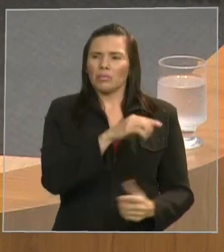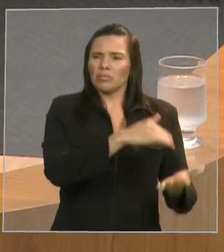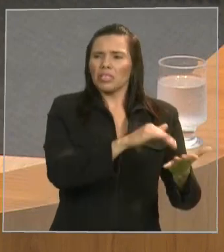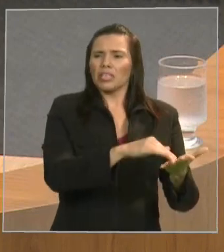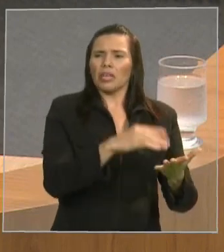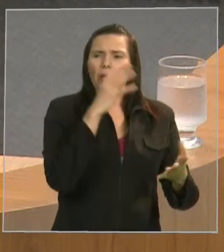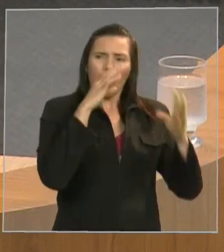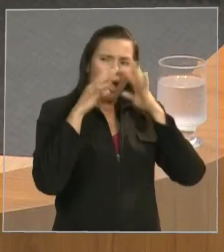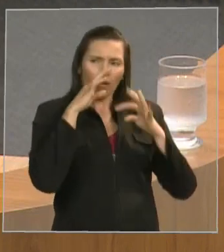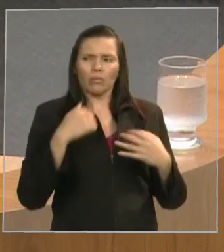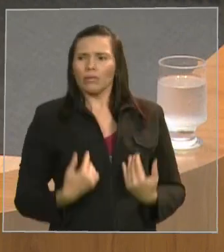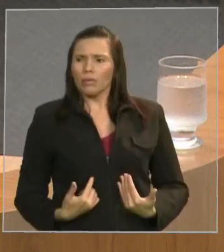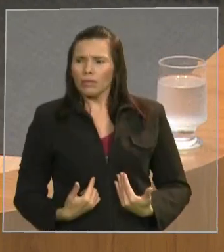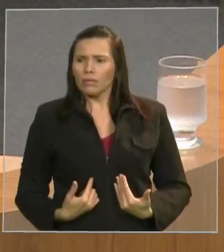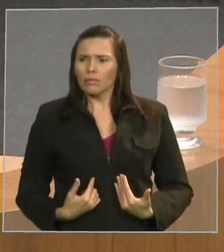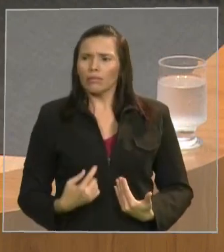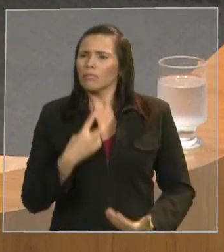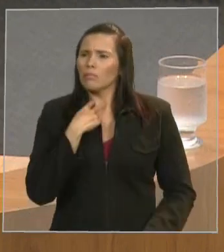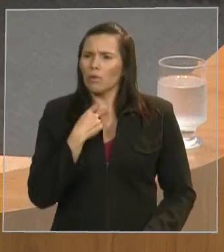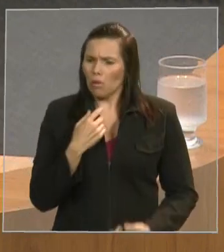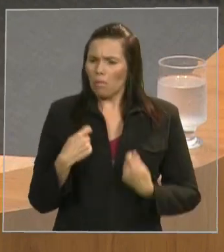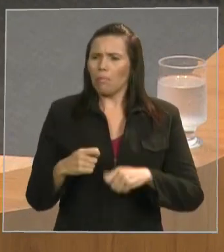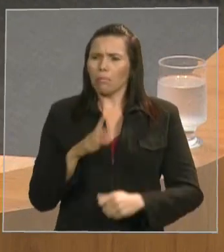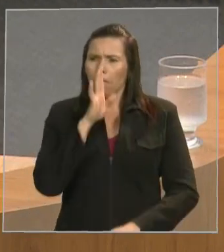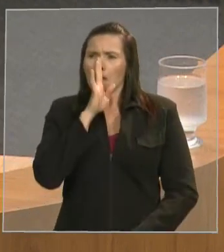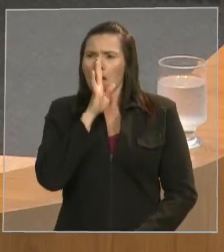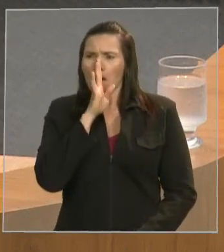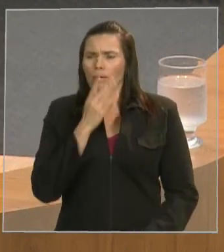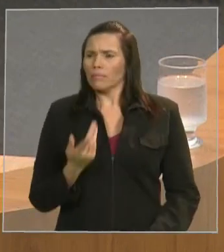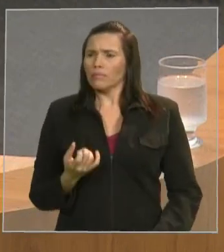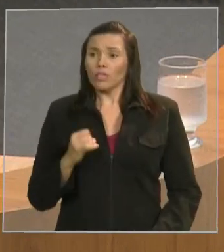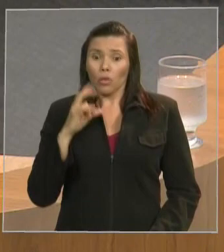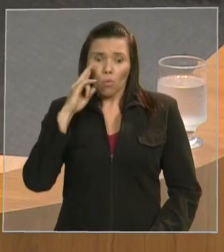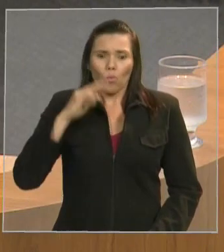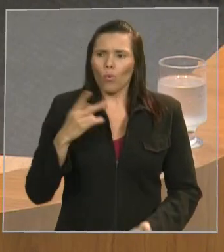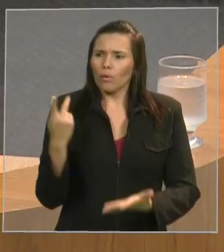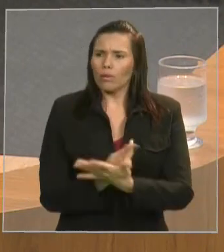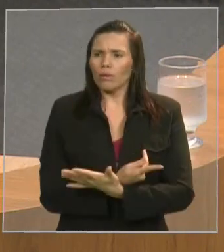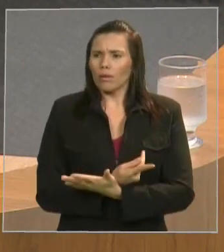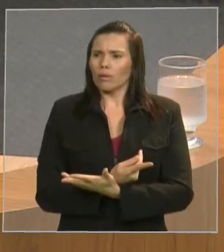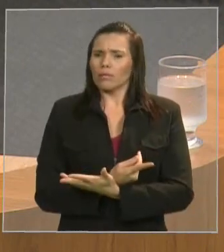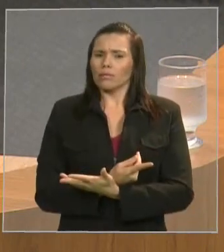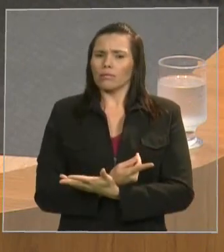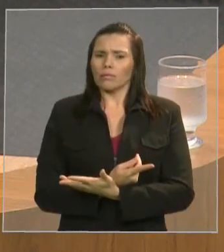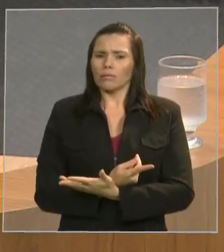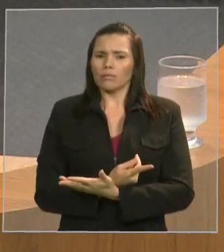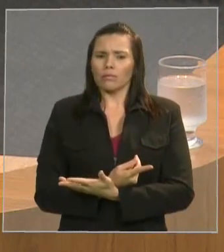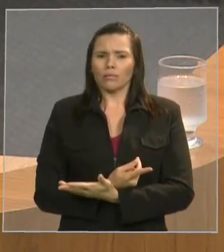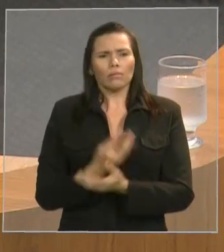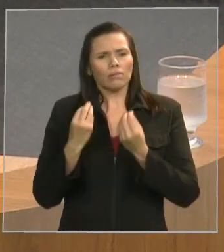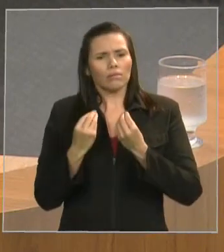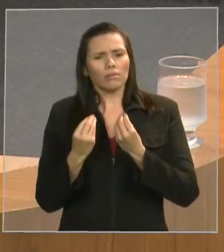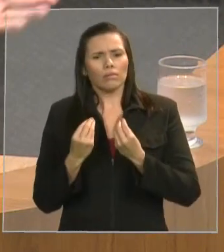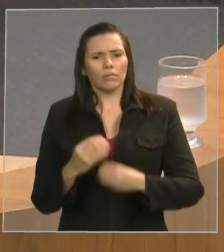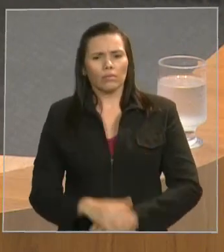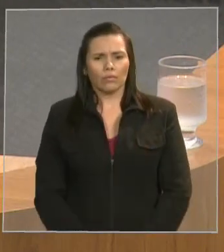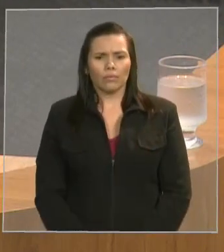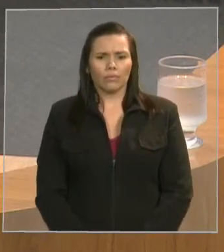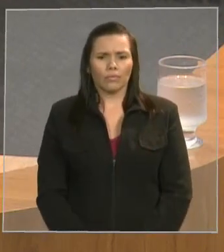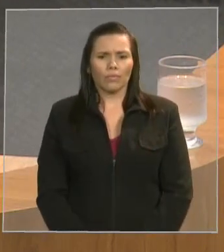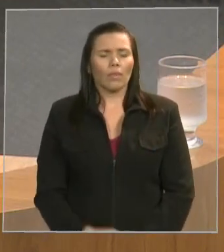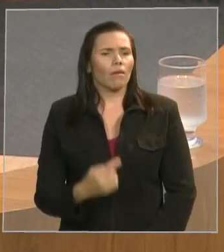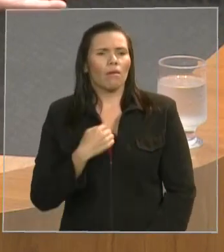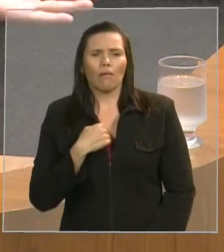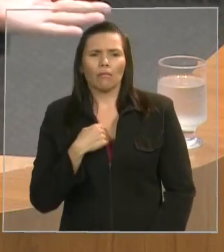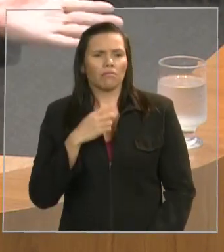acabar. Porque olha que o secretário, você discute um fato no aspecto formal, eu não estou falando